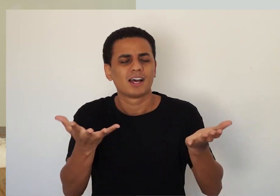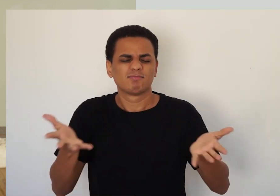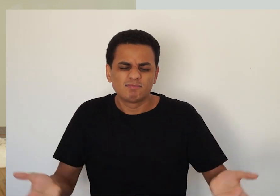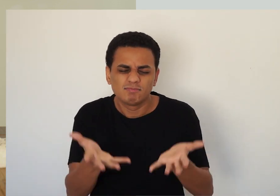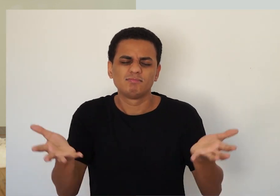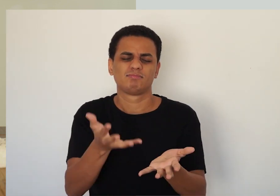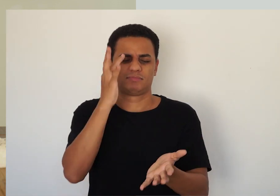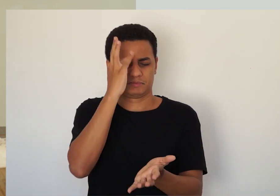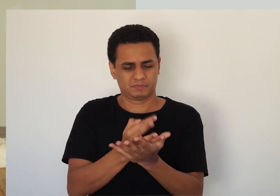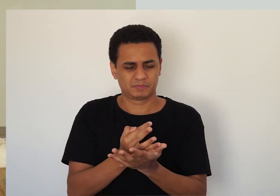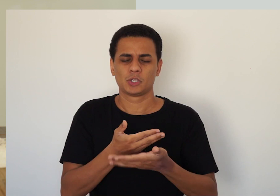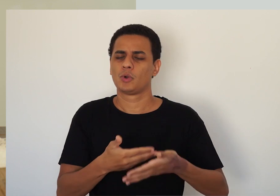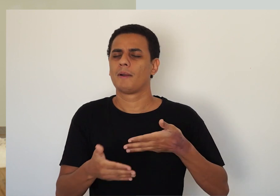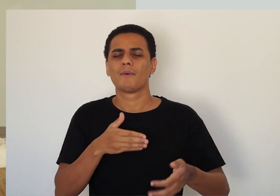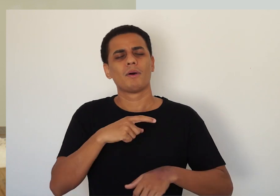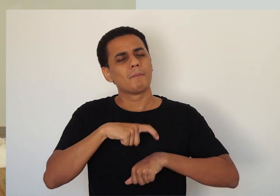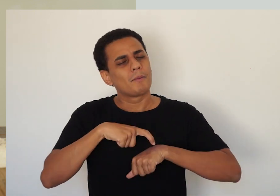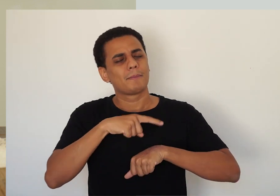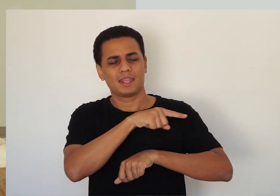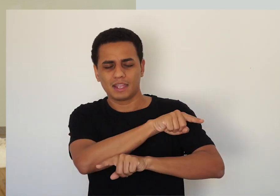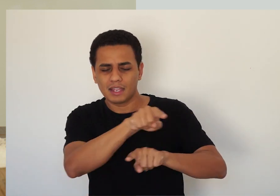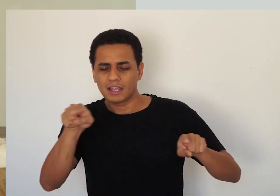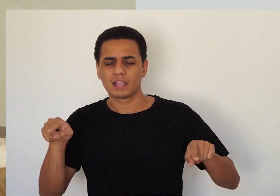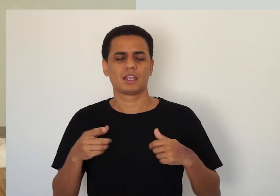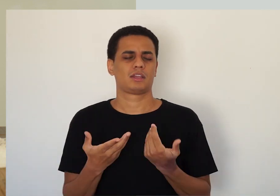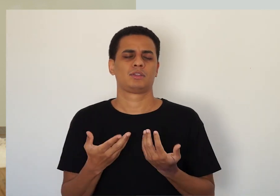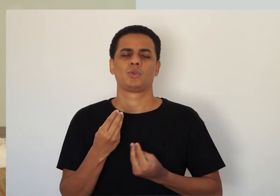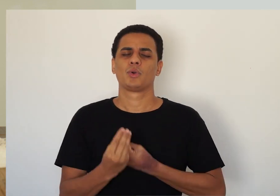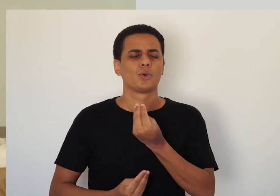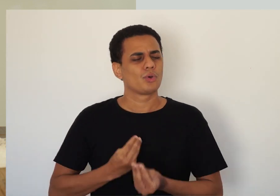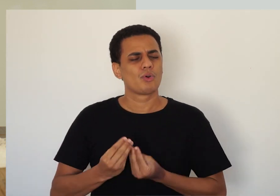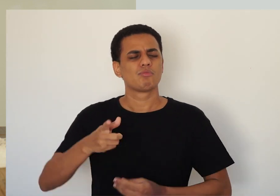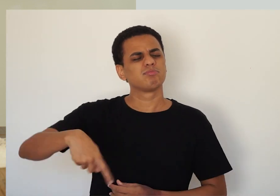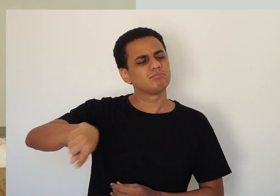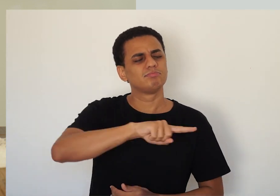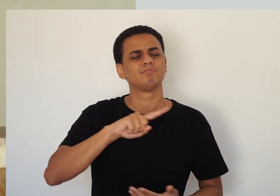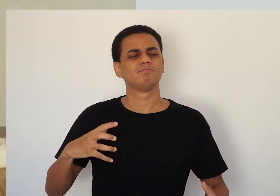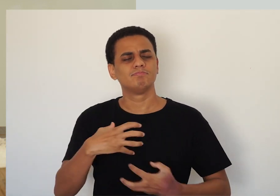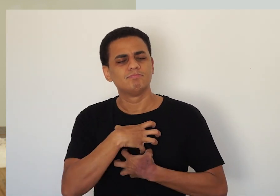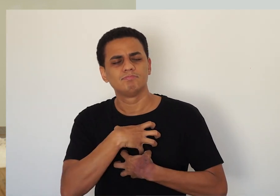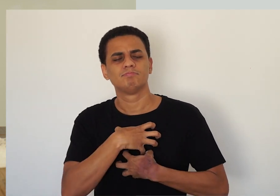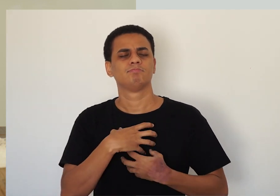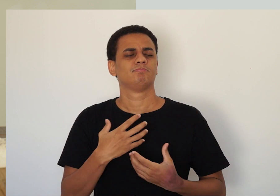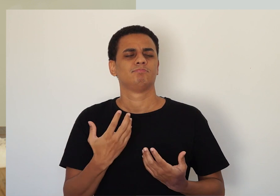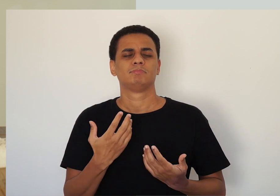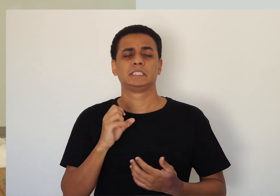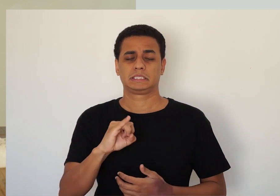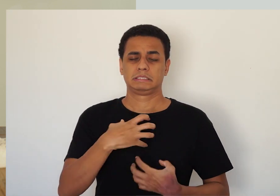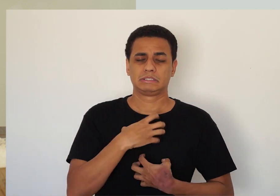palavra, reanimá-la com esta palavra. Independente da sua circunstância, da maneira que está